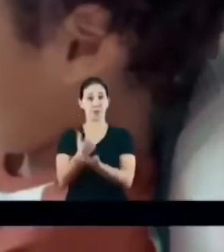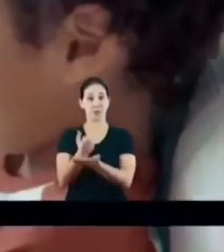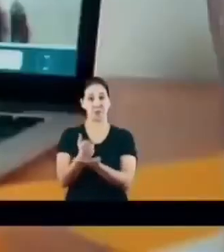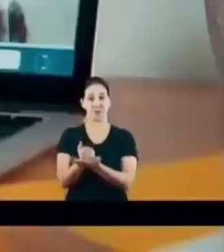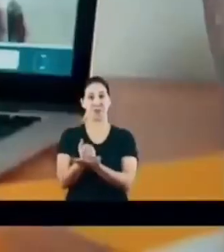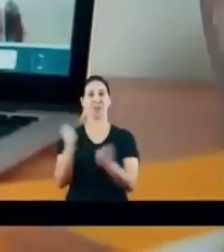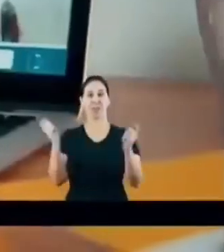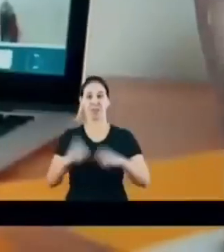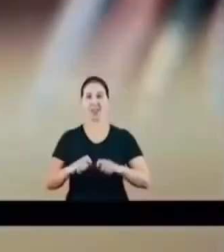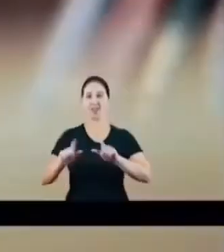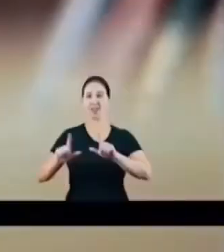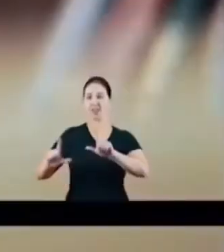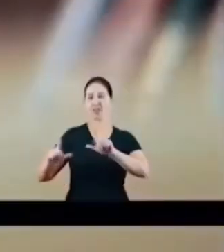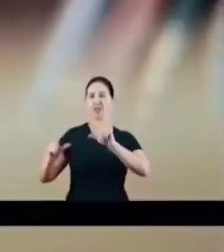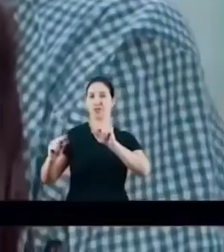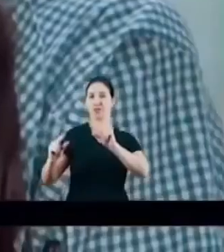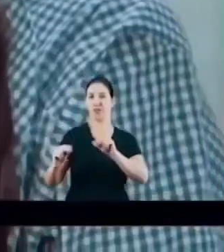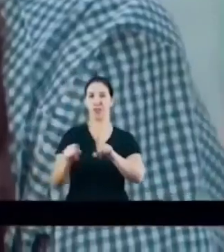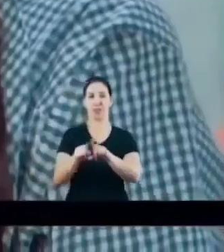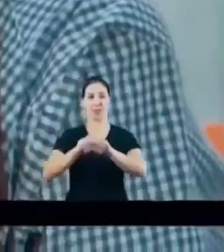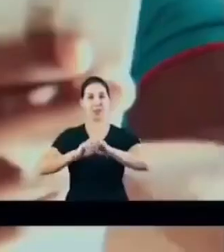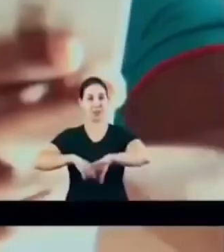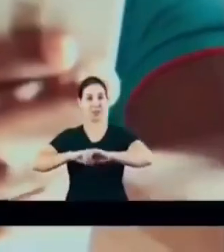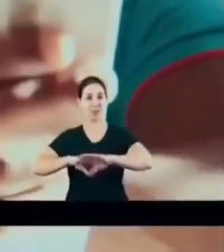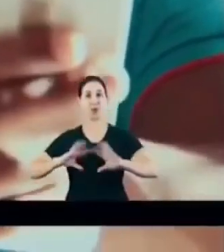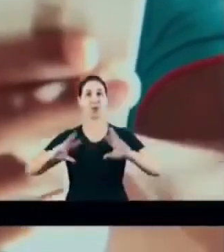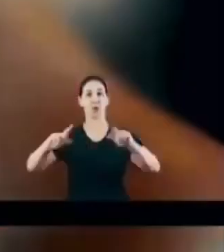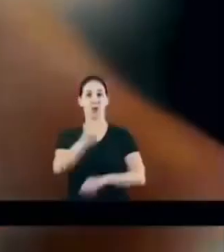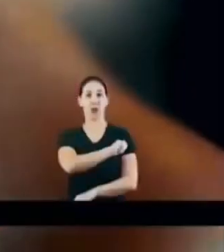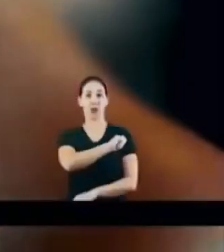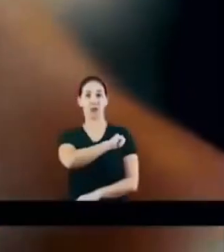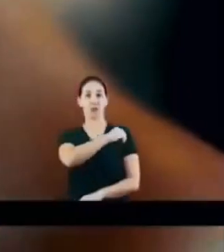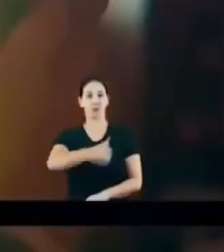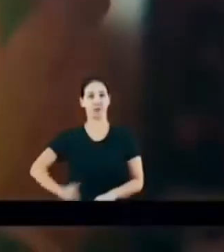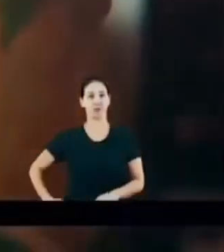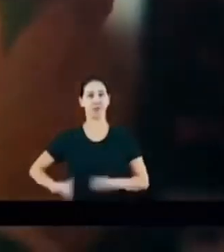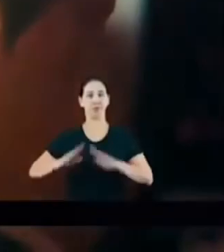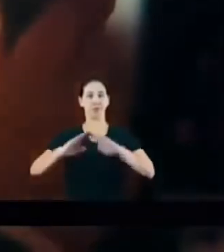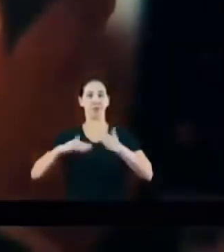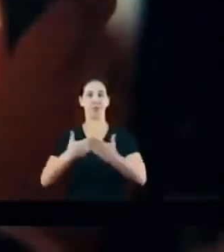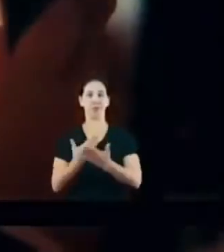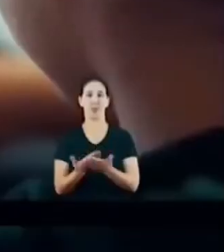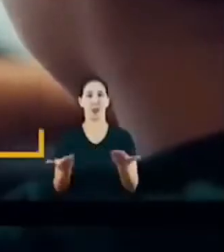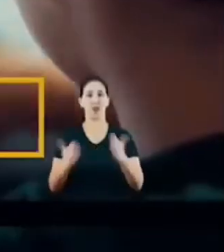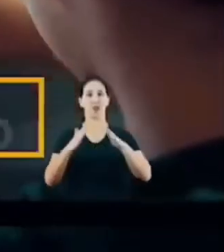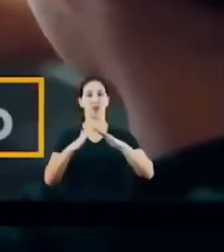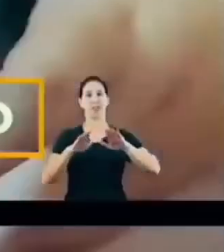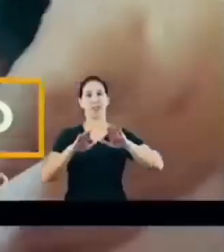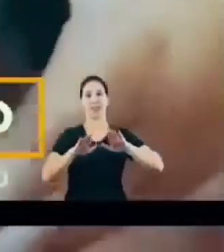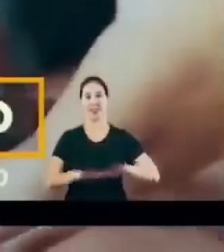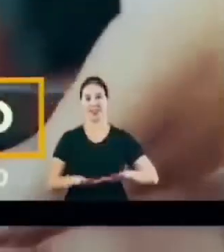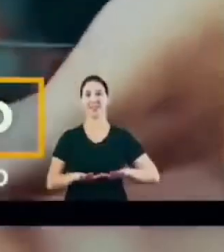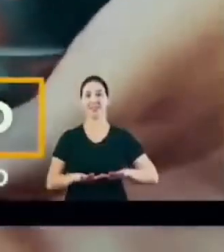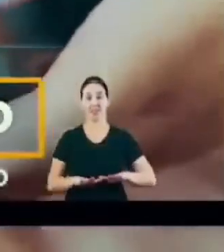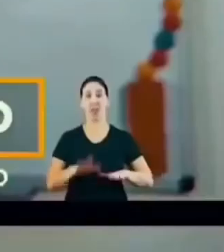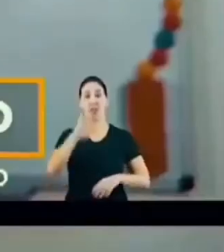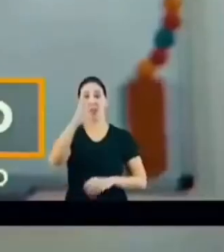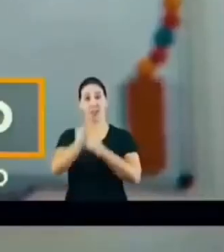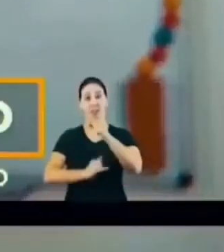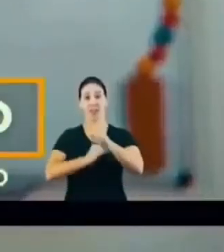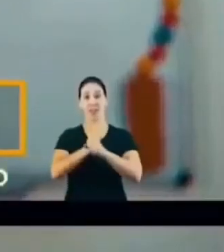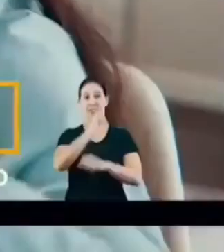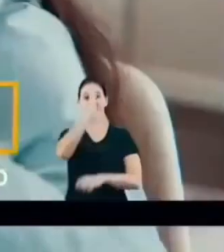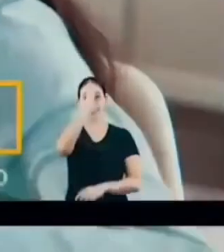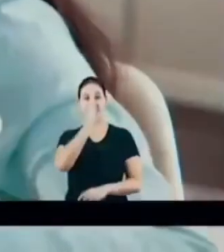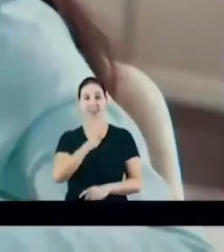de aulas com chats para todos os estudantes da rede pública de ensino durante a quarentena. O acesso à internet é gratuito